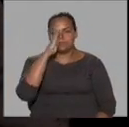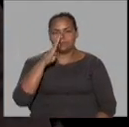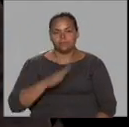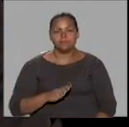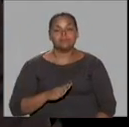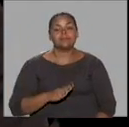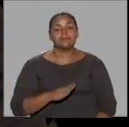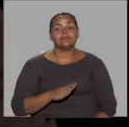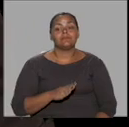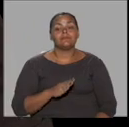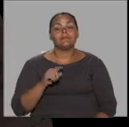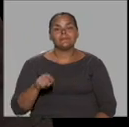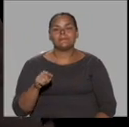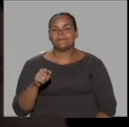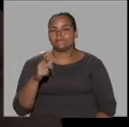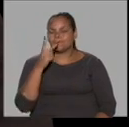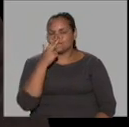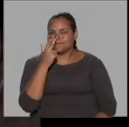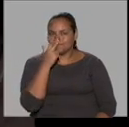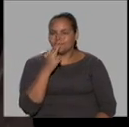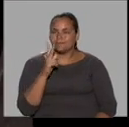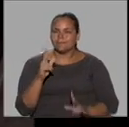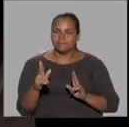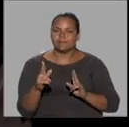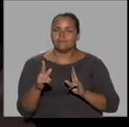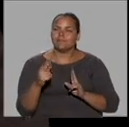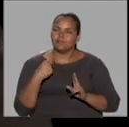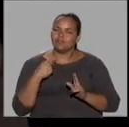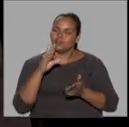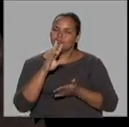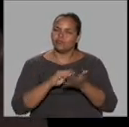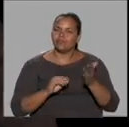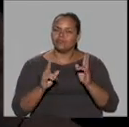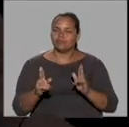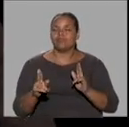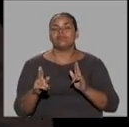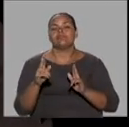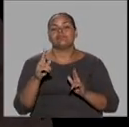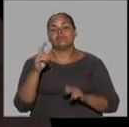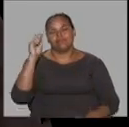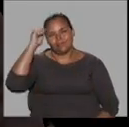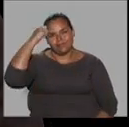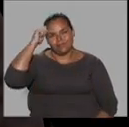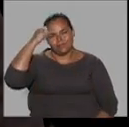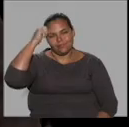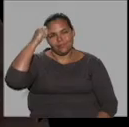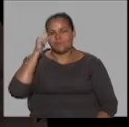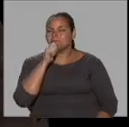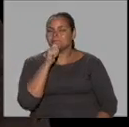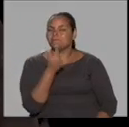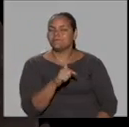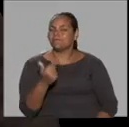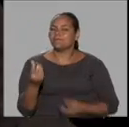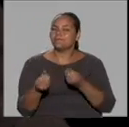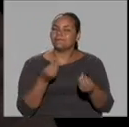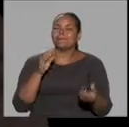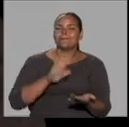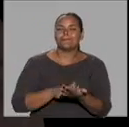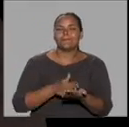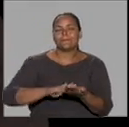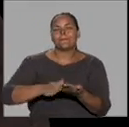e serviu como uma carapuça mesmo para os negros que não tinham uma identificação muito grande, né? O